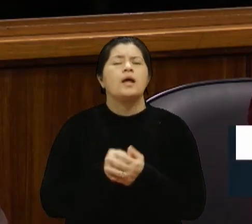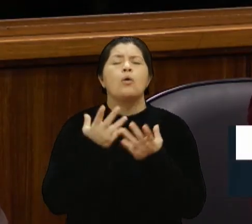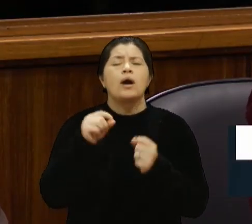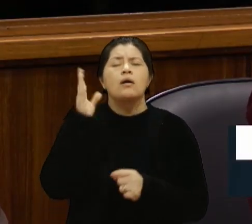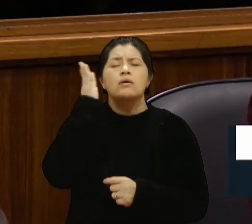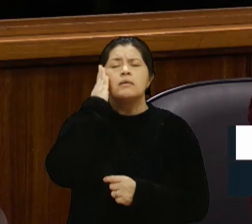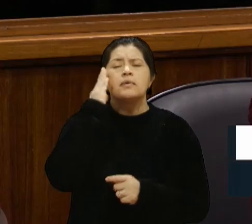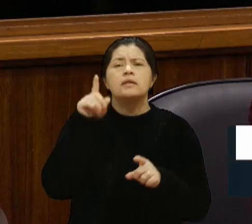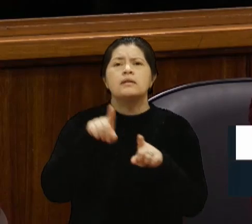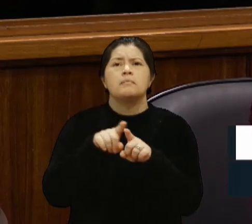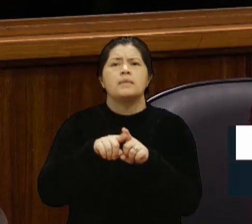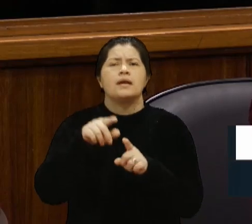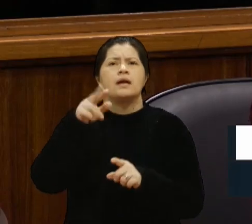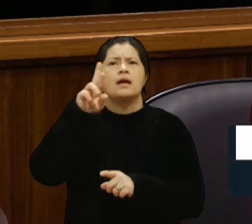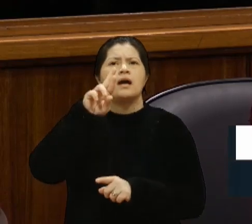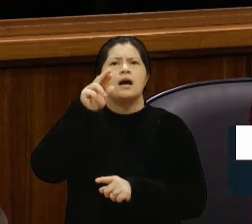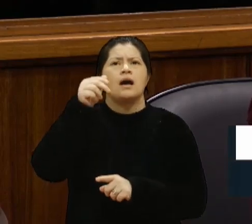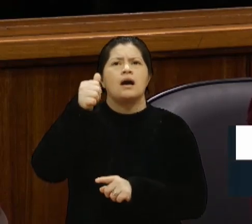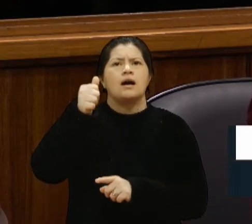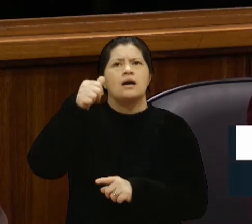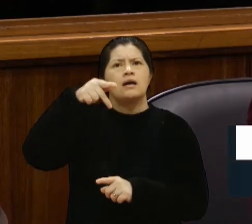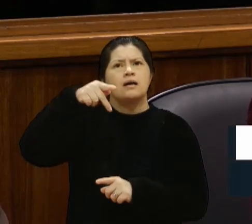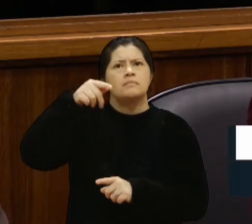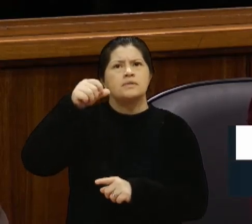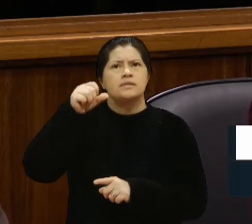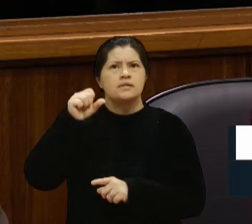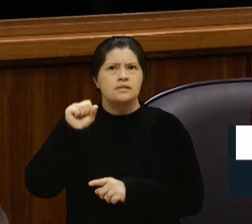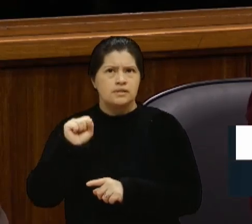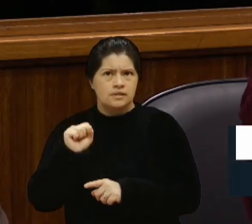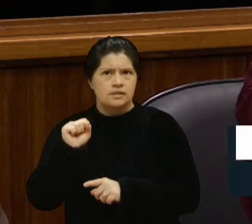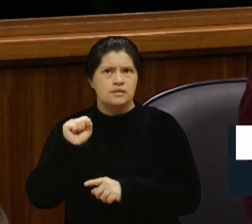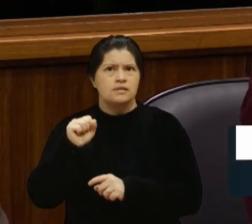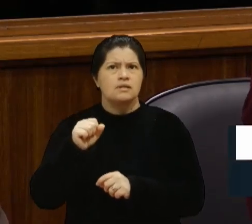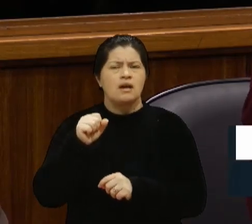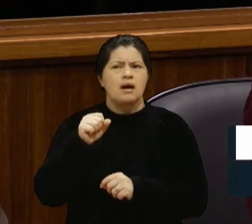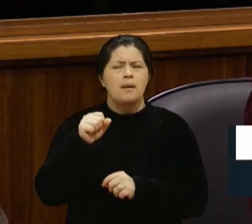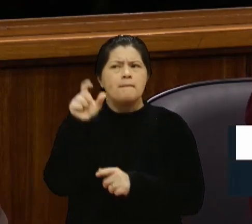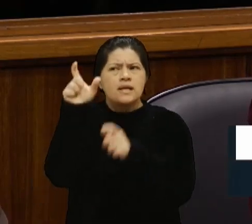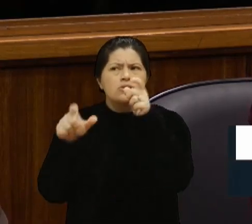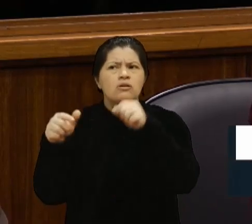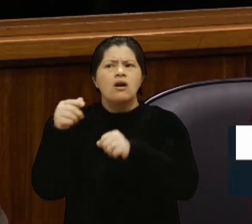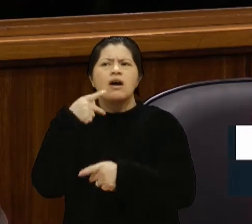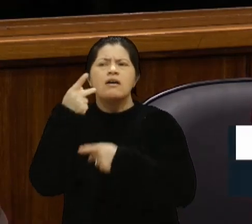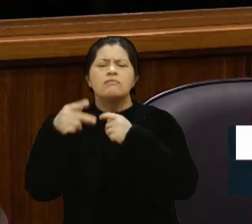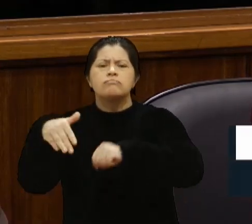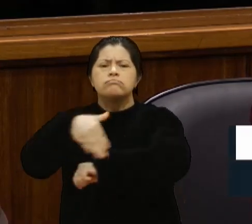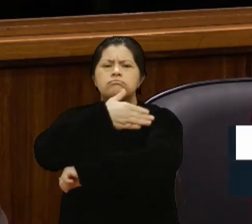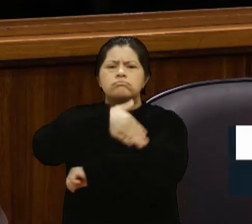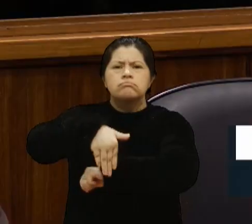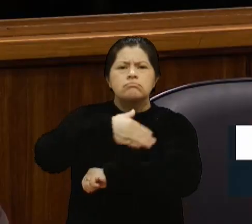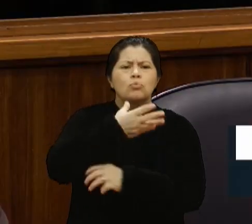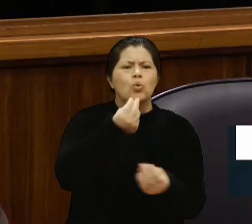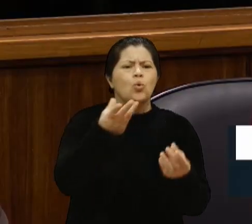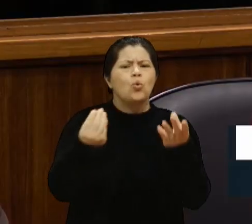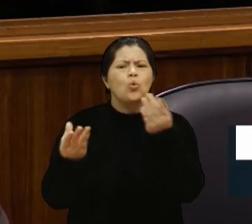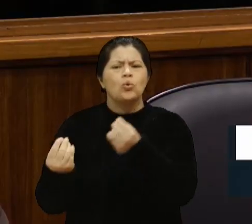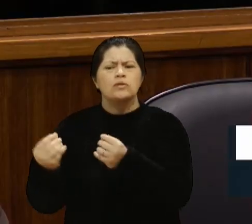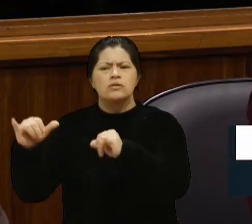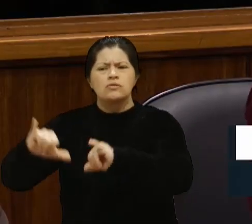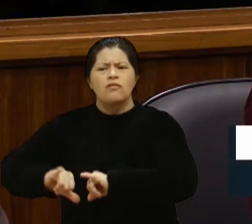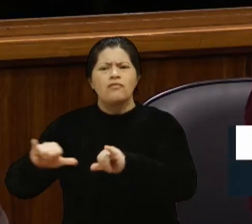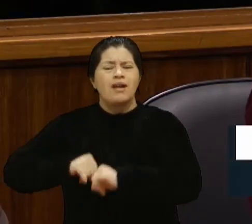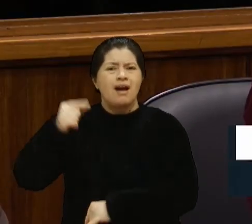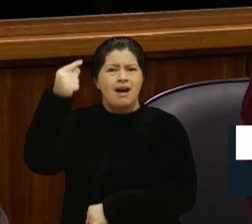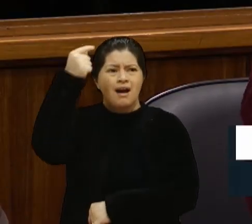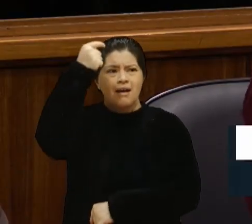em relação à RAPS, quando a gente fala das pessoas em situação de rua, a gente está falando, sim, de muitas pessoas que estão em sofrimento